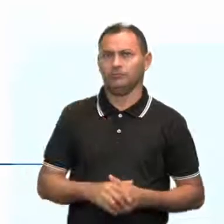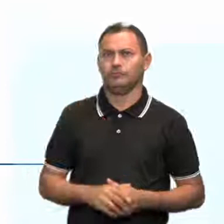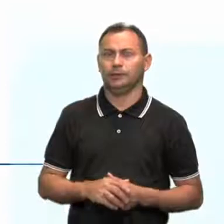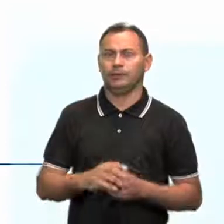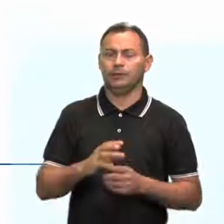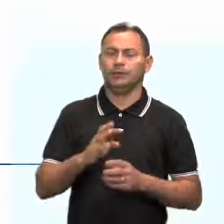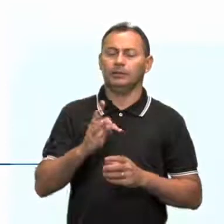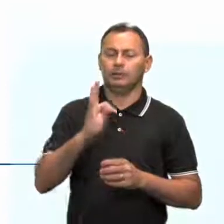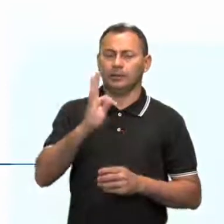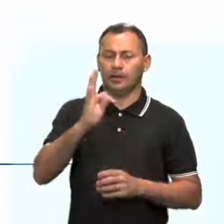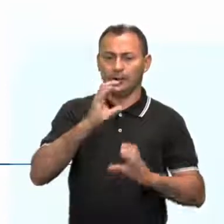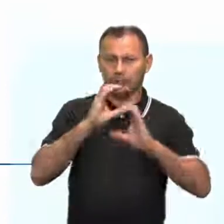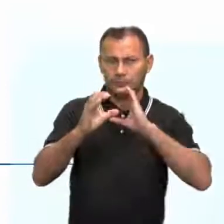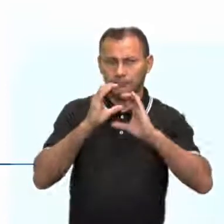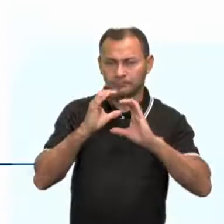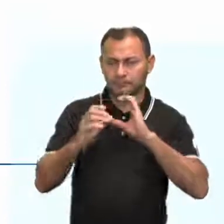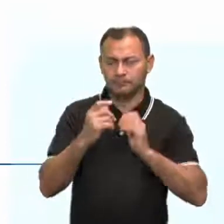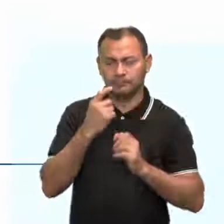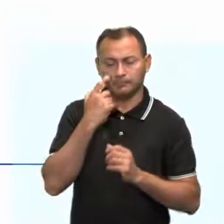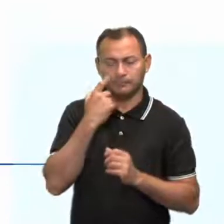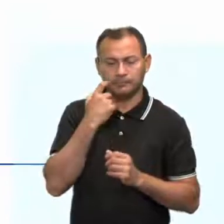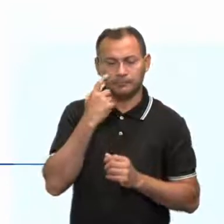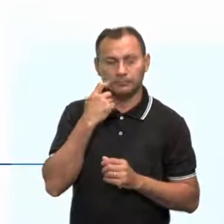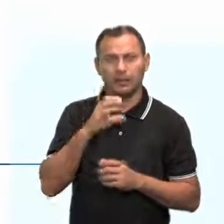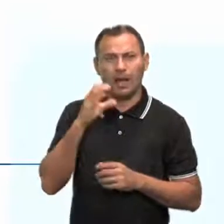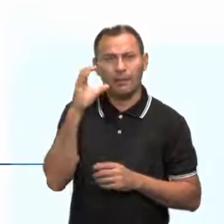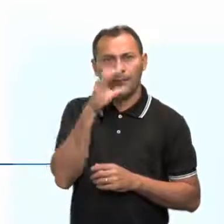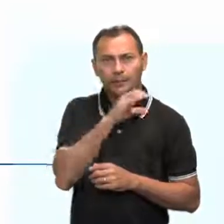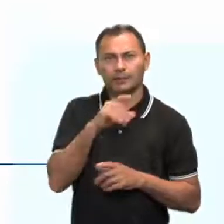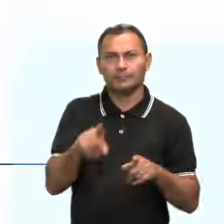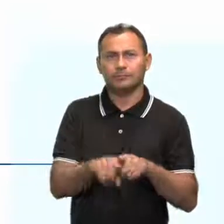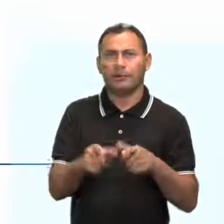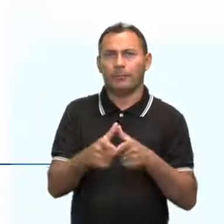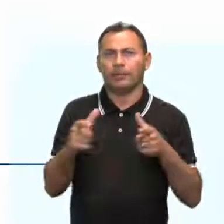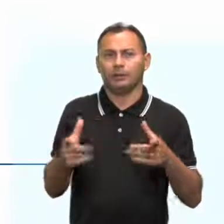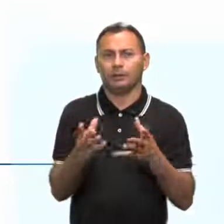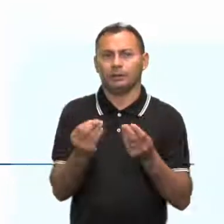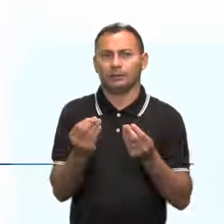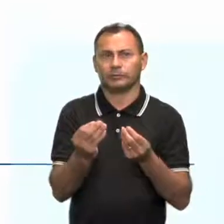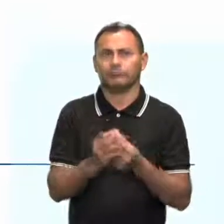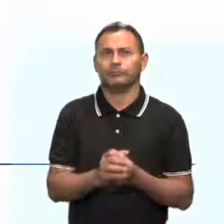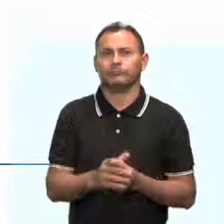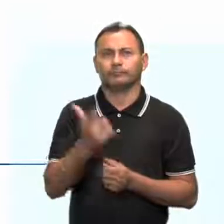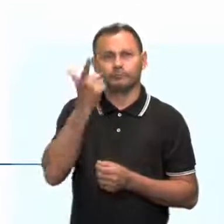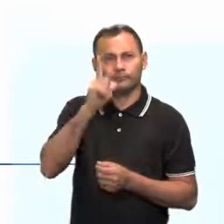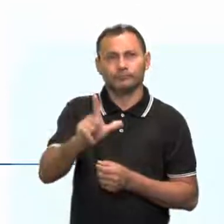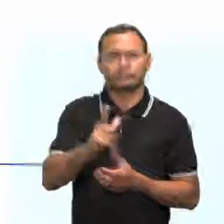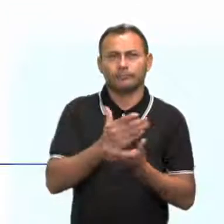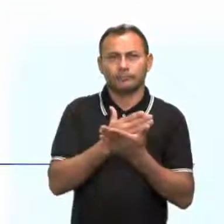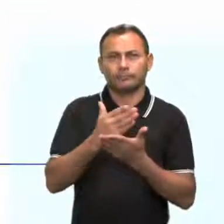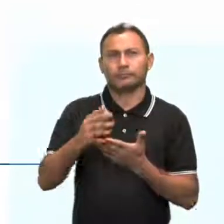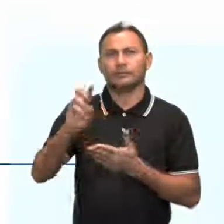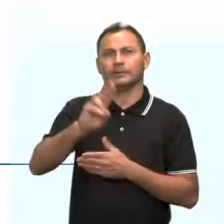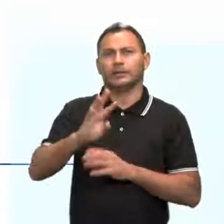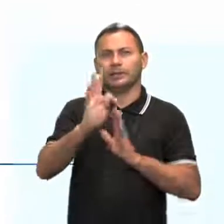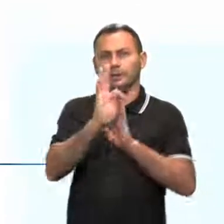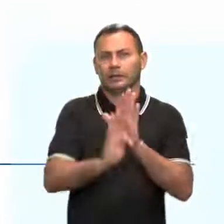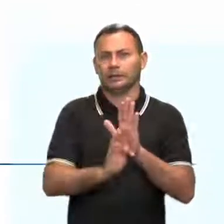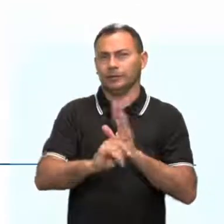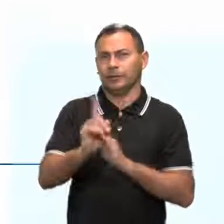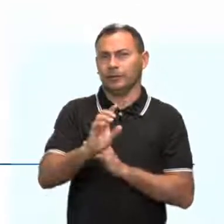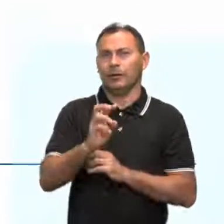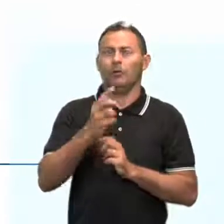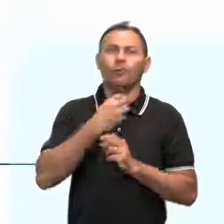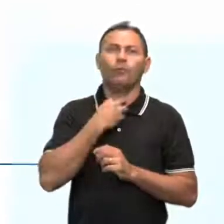essas telecomunicações. A velocidade aumentou muito e a gente conseguiu começar a utilizar texto, não